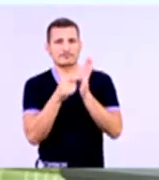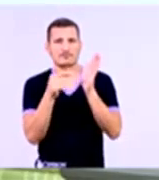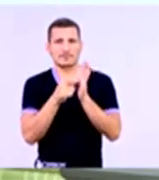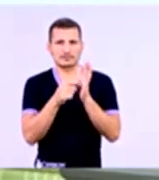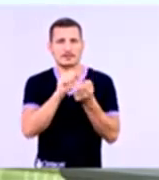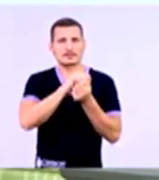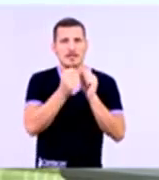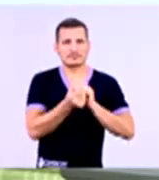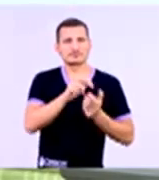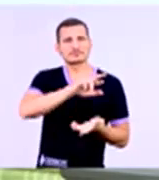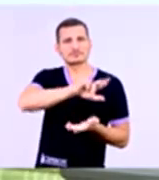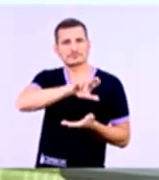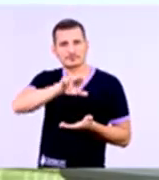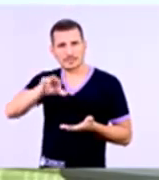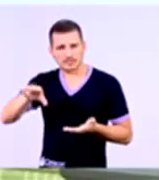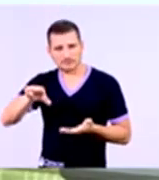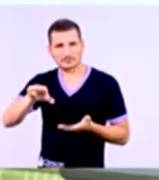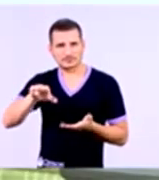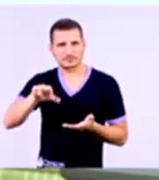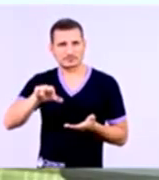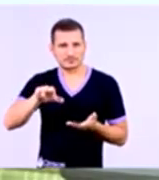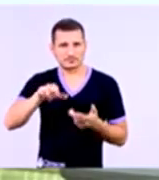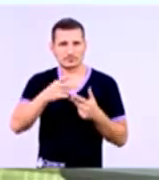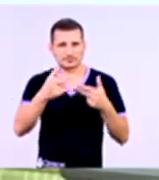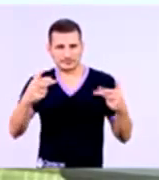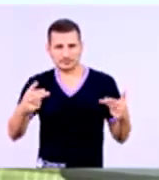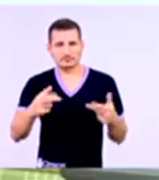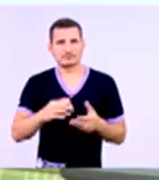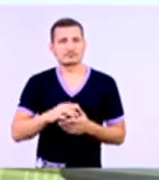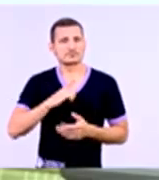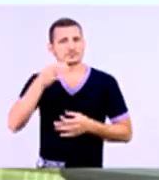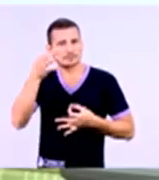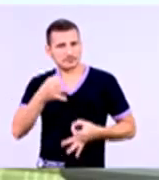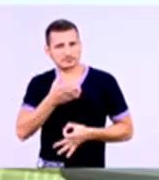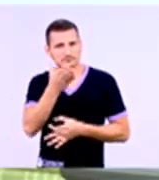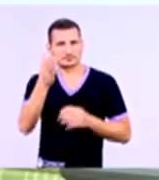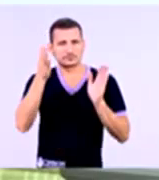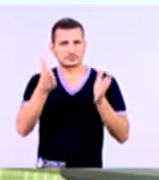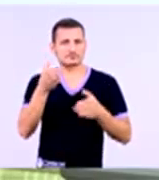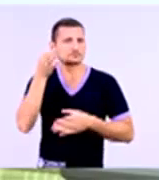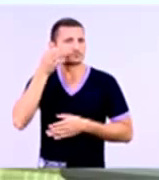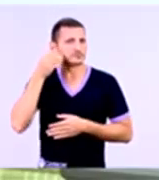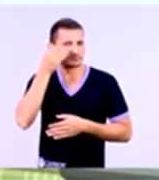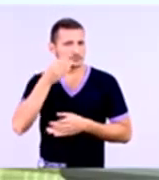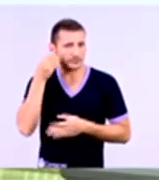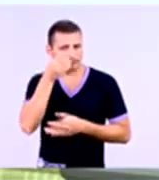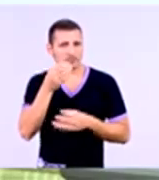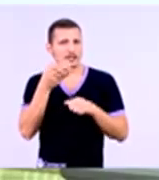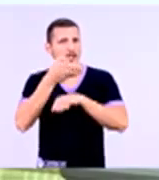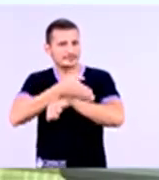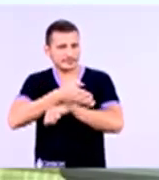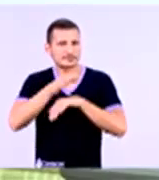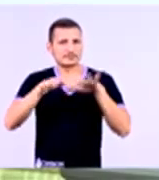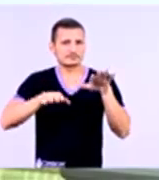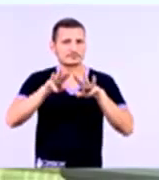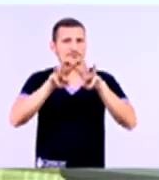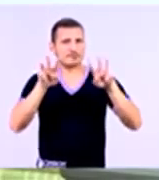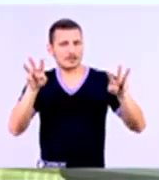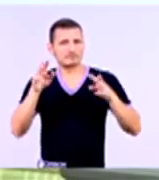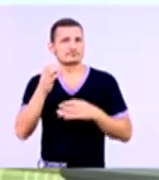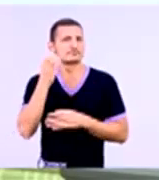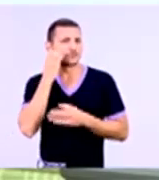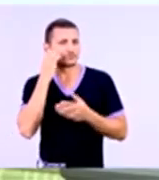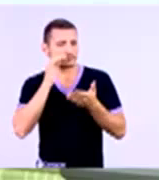a diversos dispositivos. Eu tenho certeza que vocês aí já passaram pela experiência de acessar, às vezes, um site pelo um telefone,